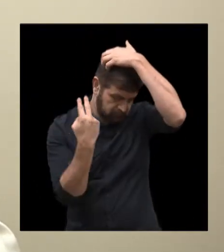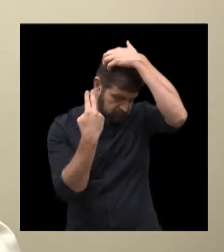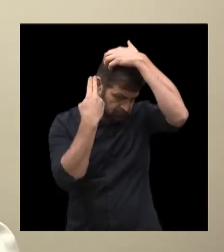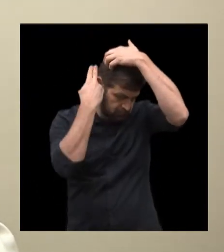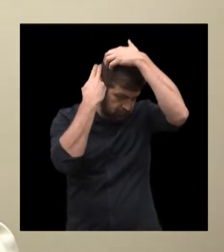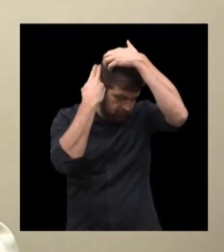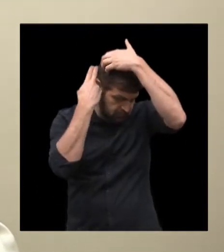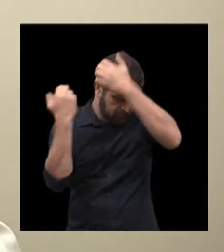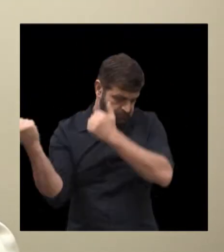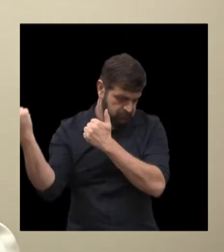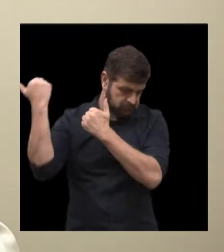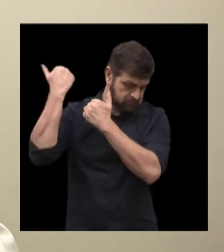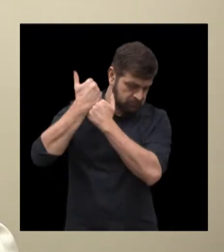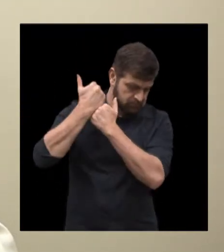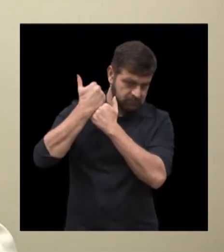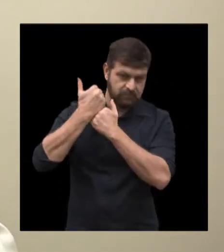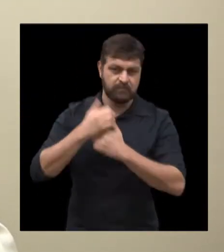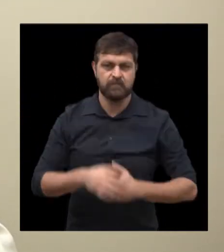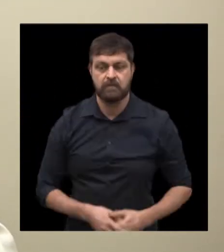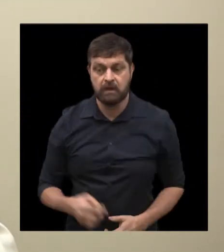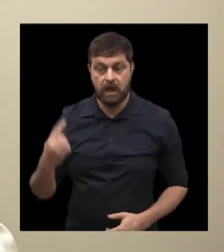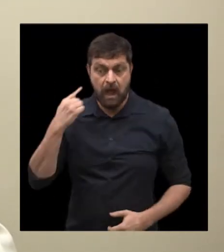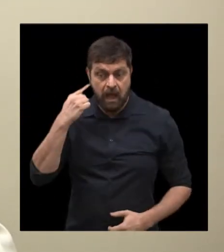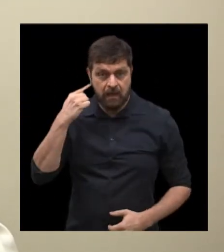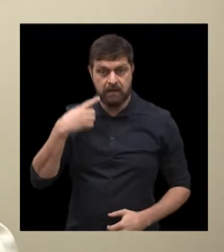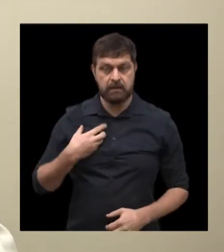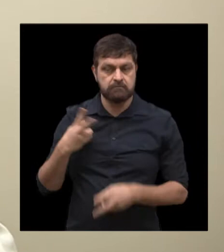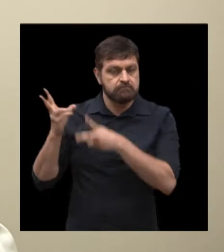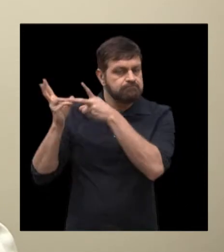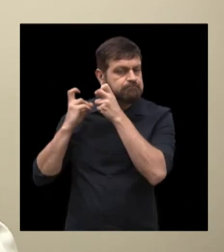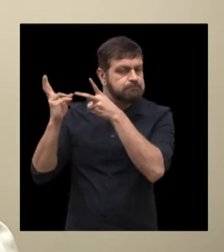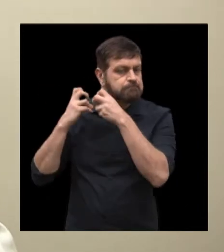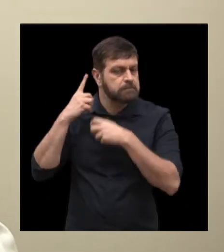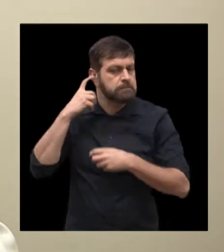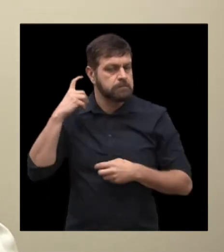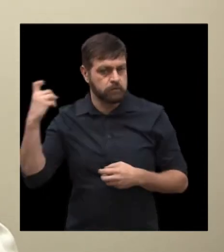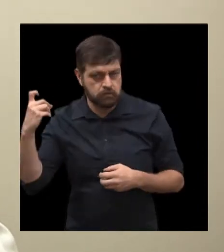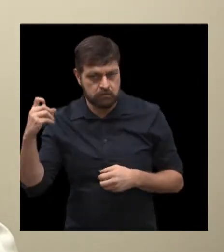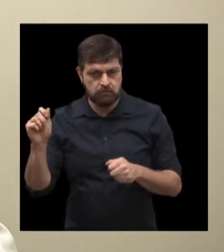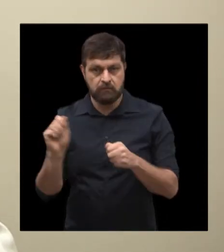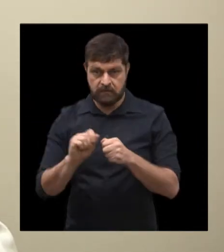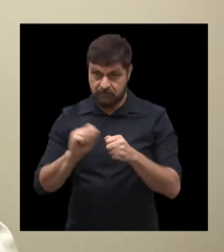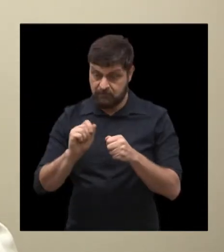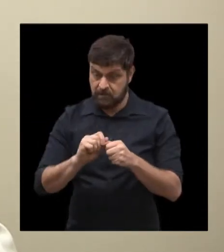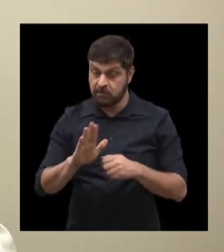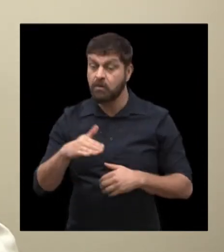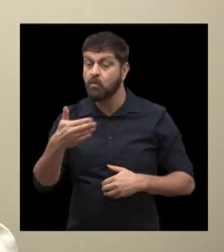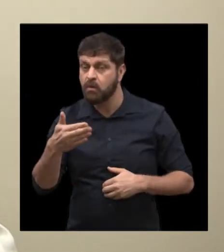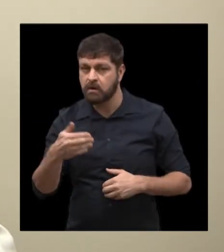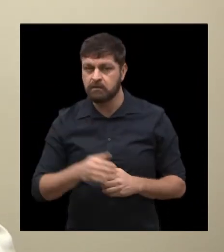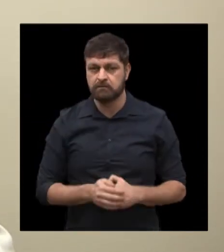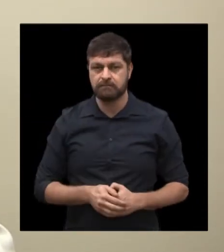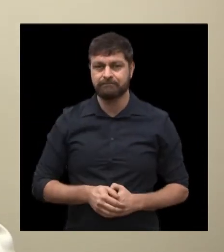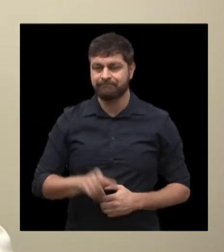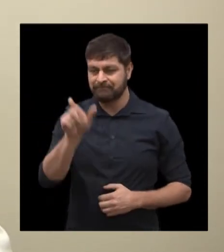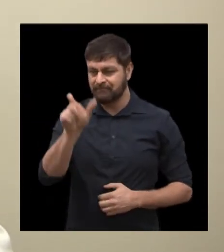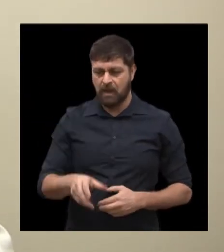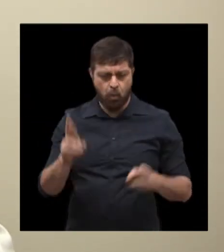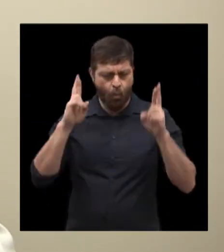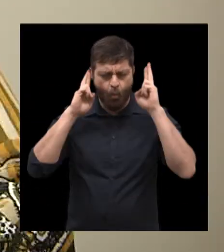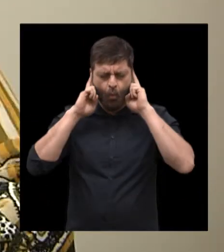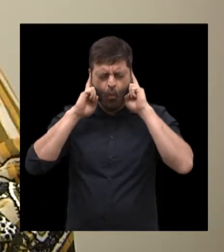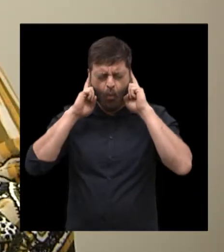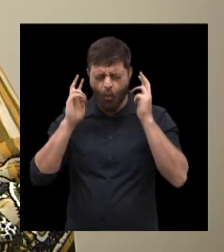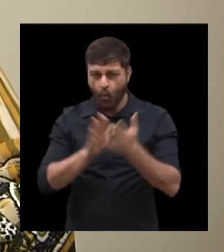cóclea, que é a parte do ouvido responsável pela audição. Isso é feito quando a perda auditiva é